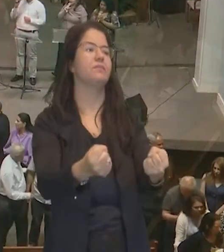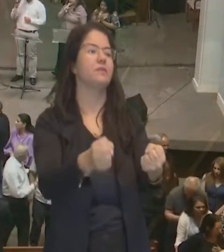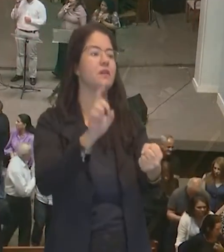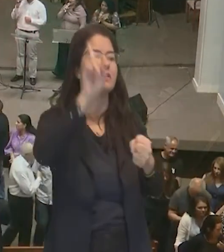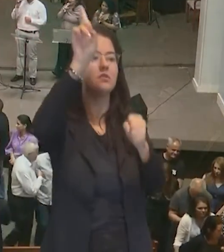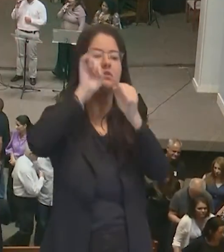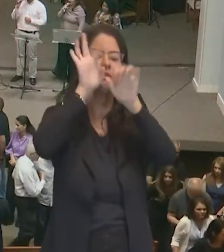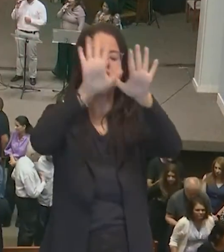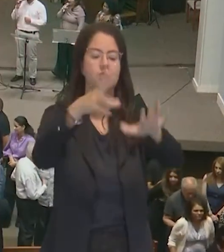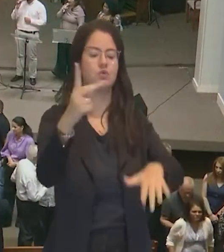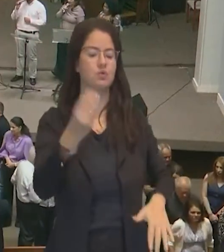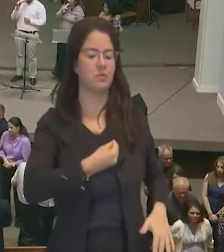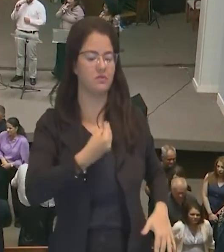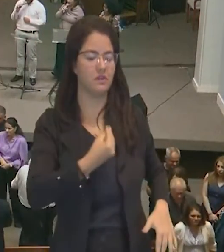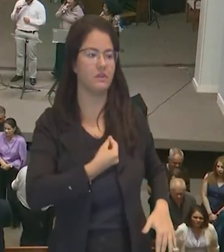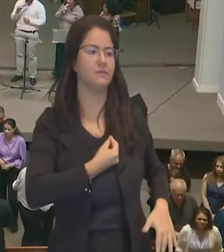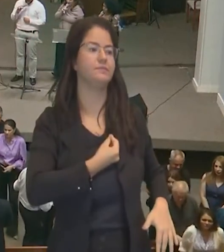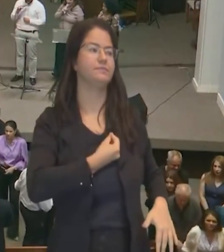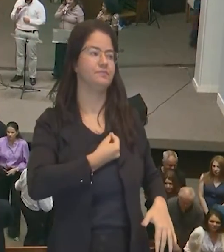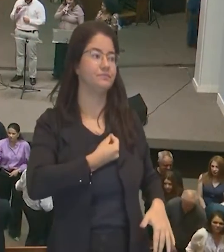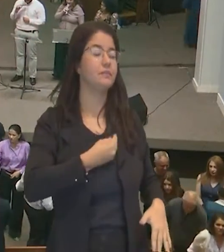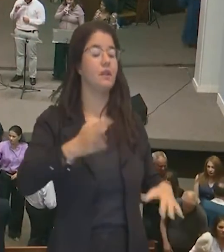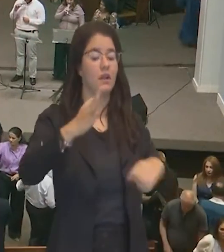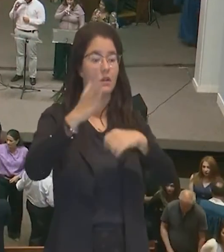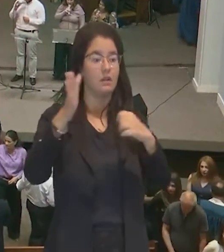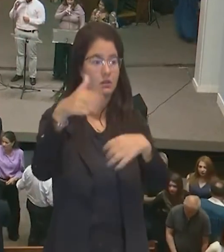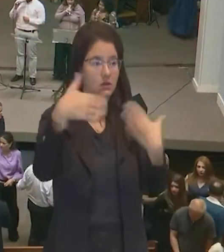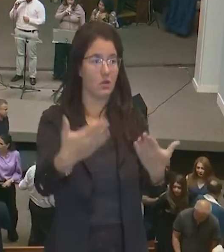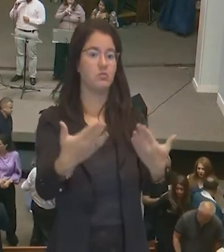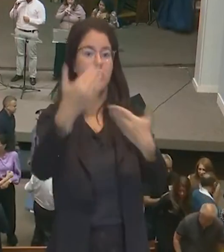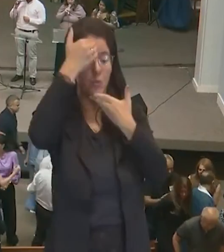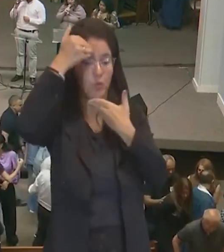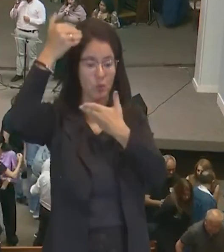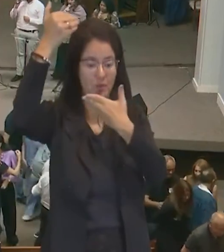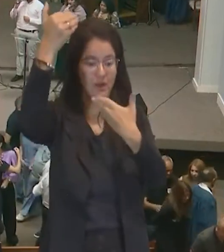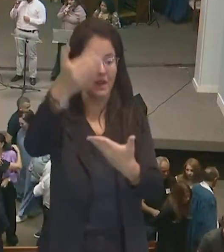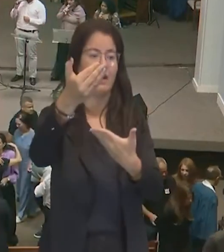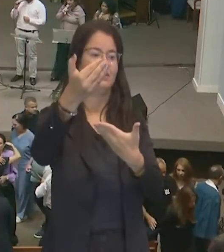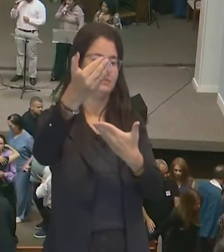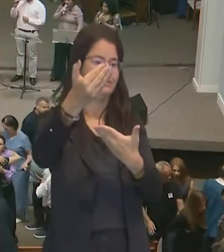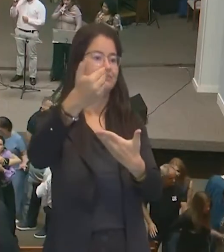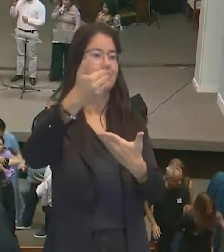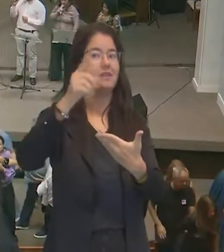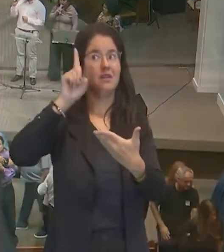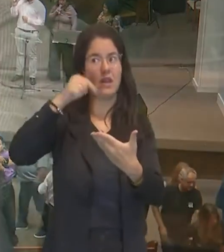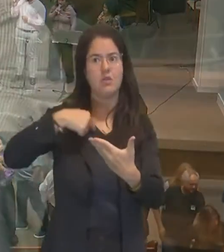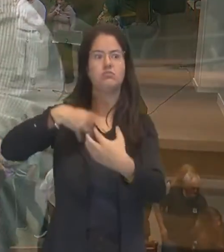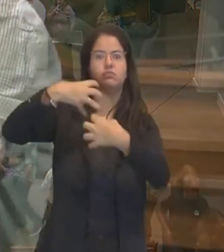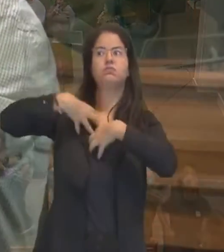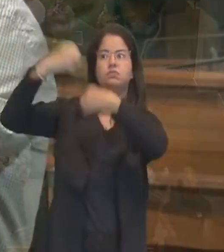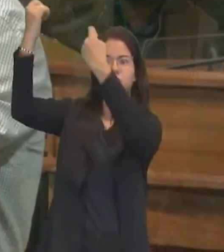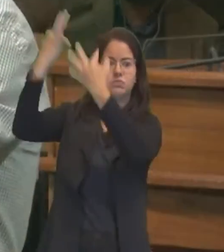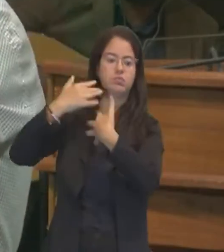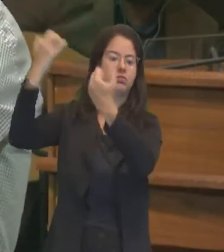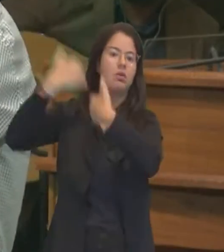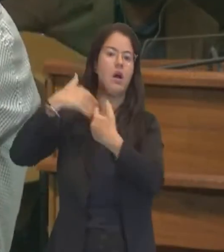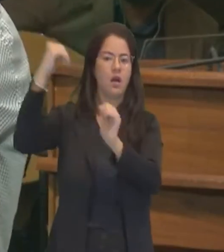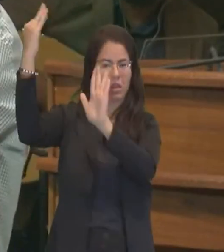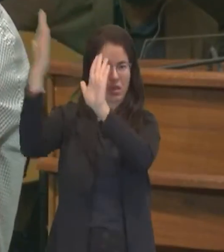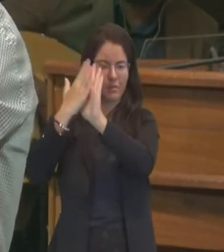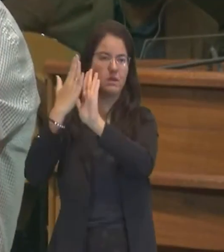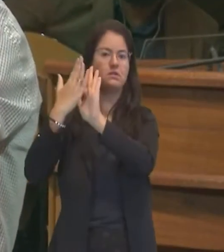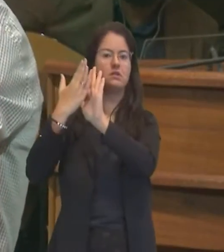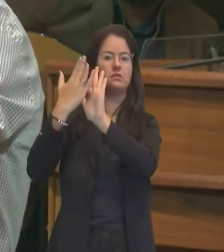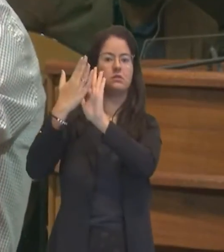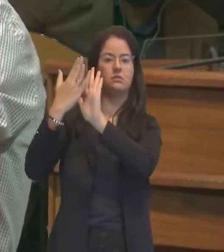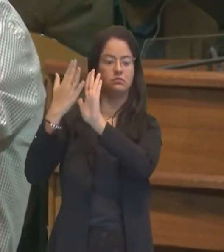abençoe, meu irmão, que Deus te abençoe. Queridos, muito obrigado. Eu fui muito abençoado na presença